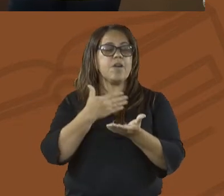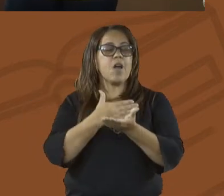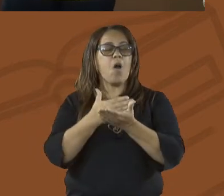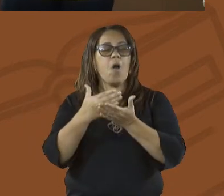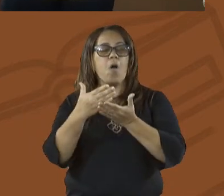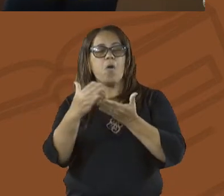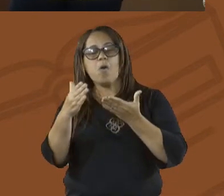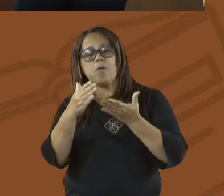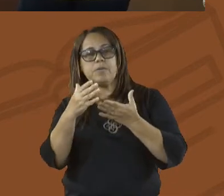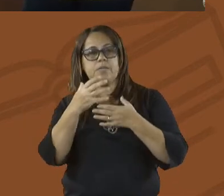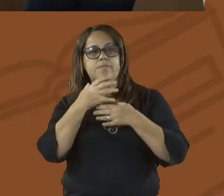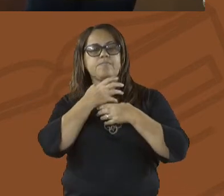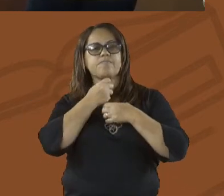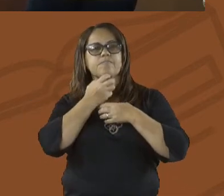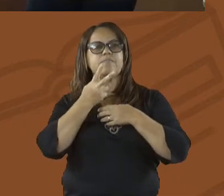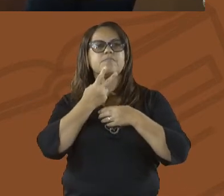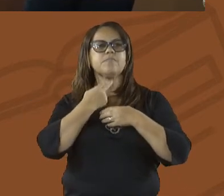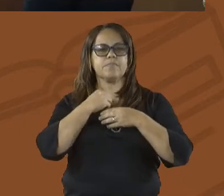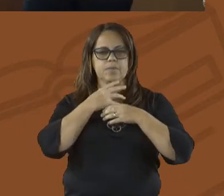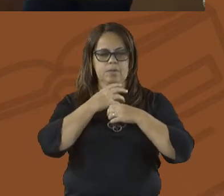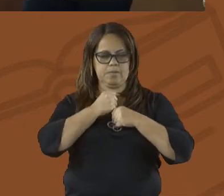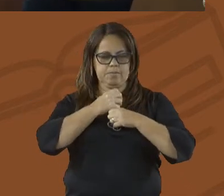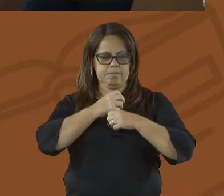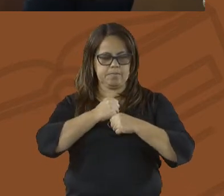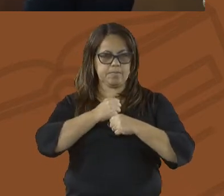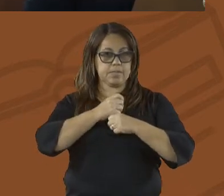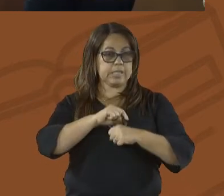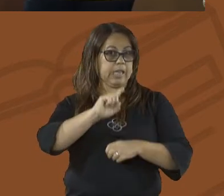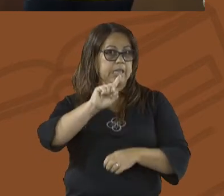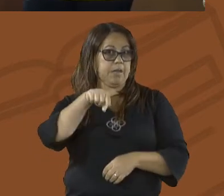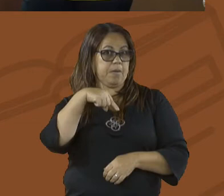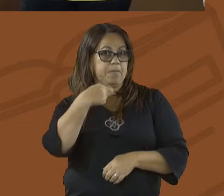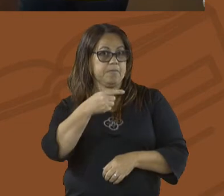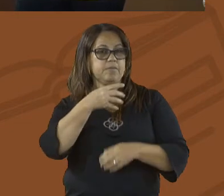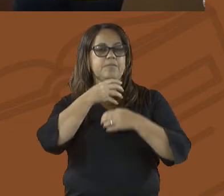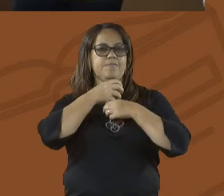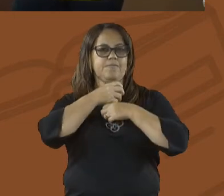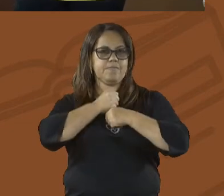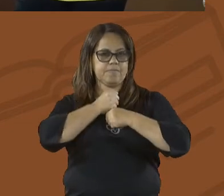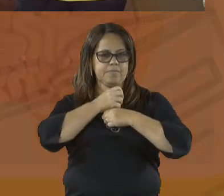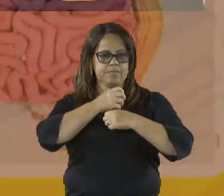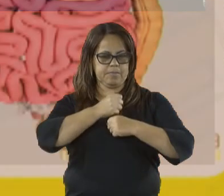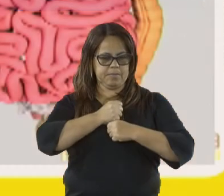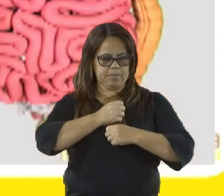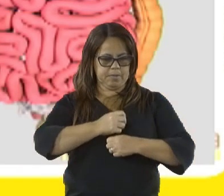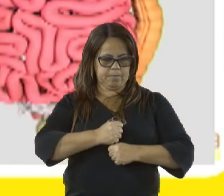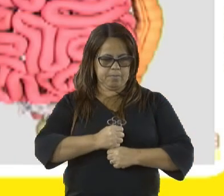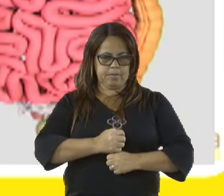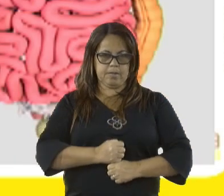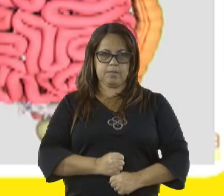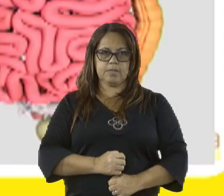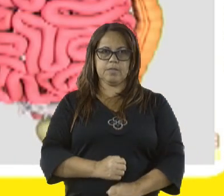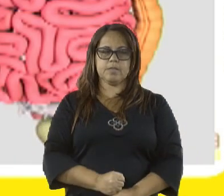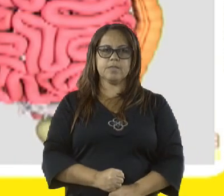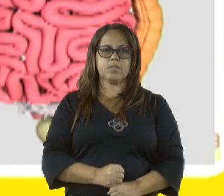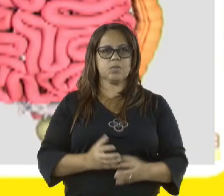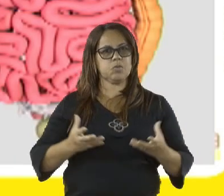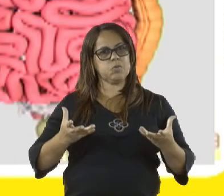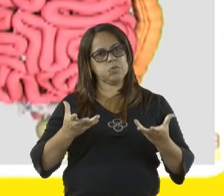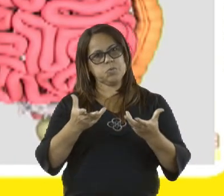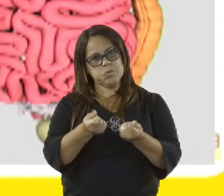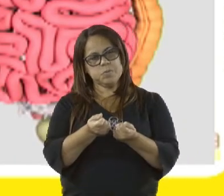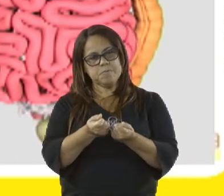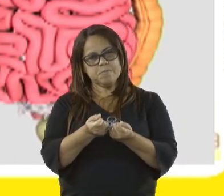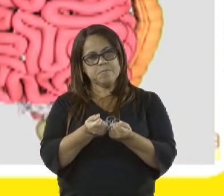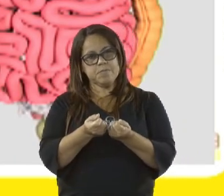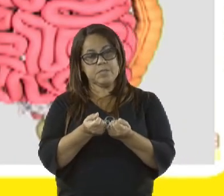degradar esses alimentos, né? E aí, ó, depois vem o esôfago, o estômago, o intestino e as glândulas